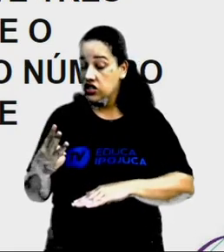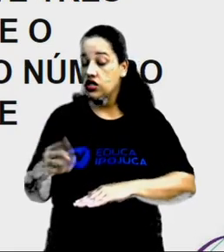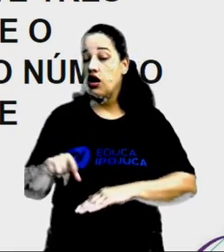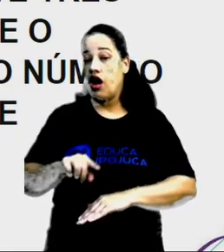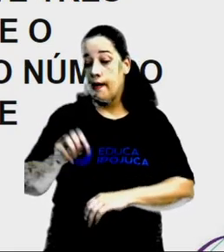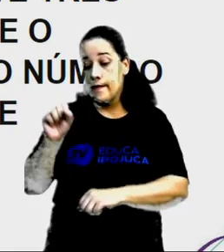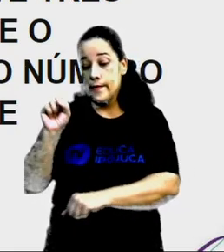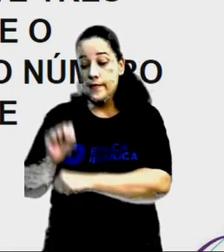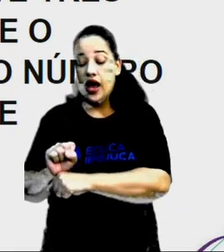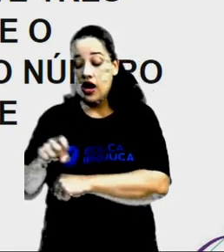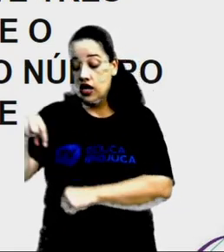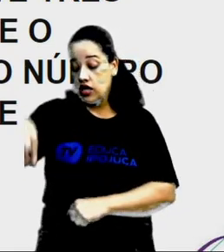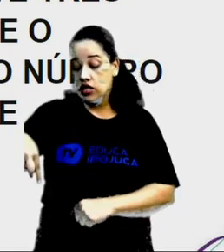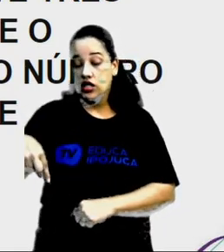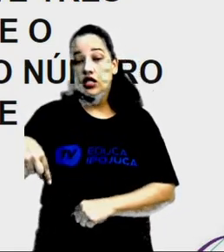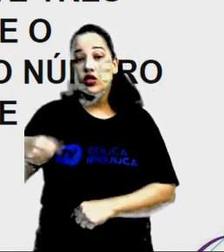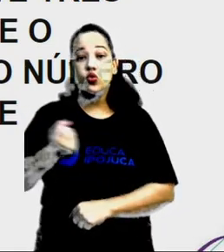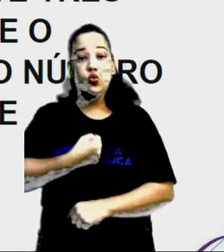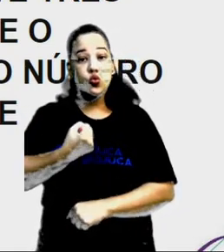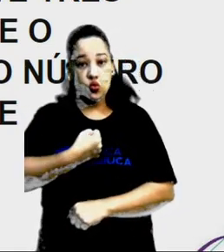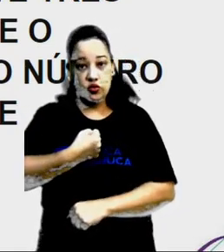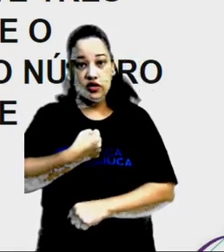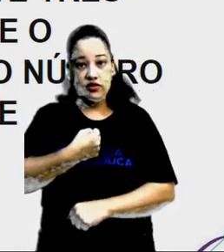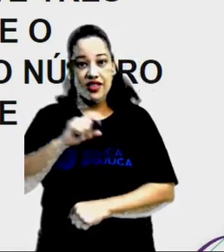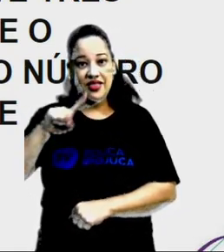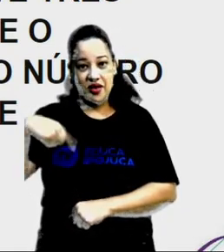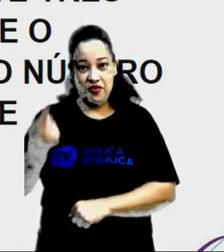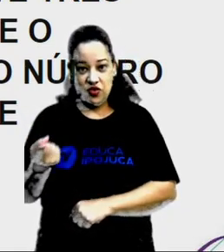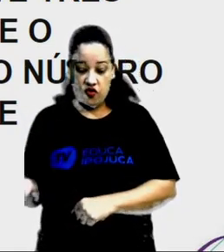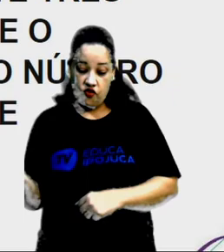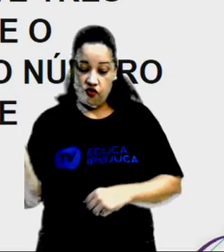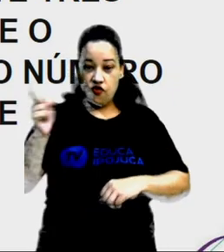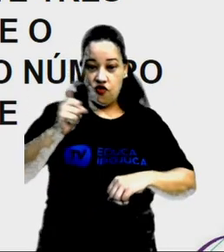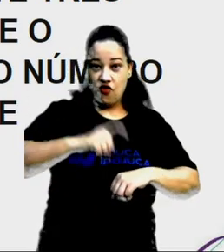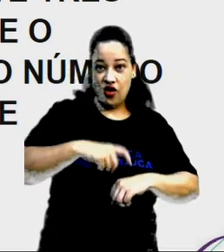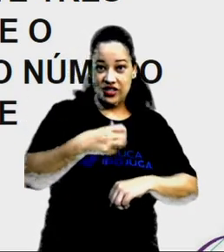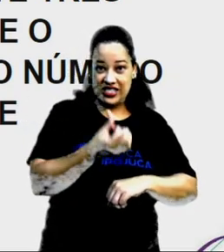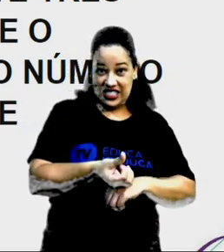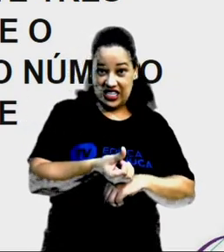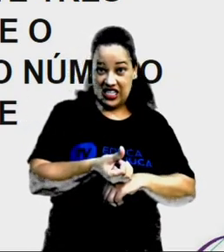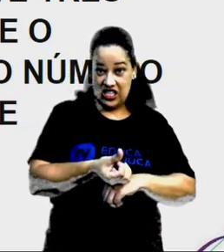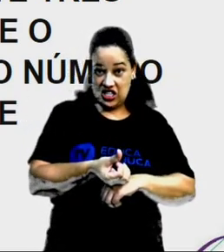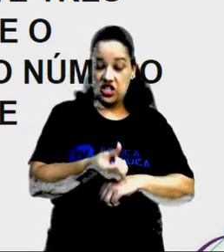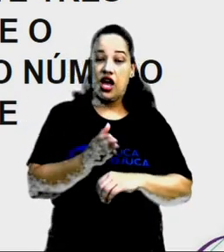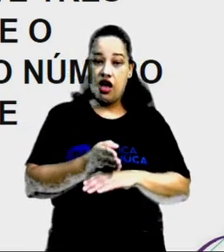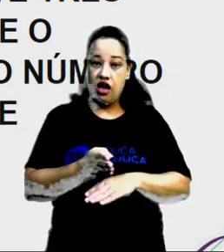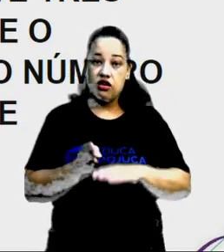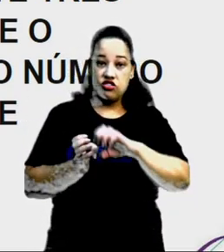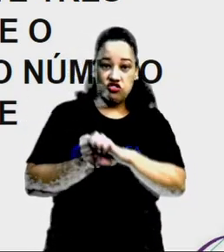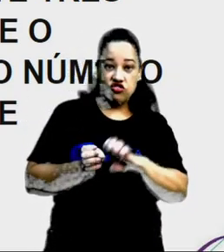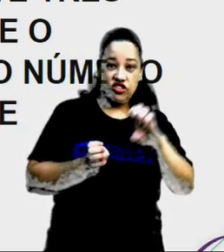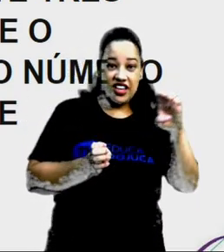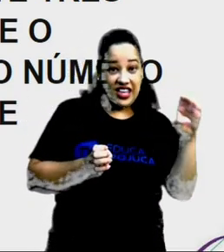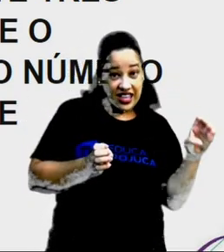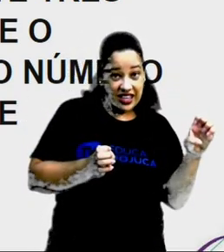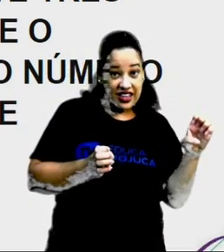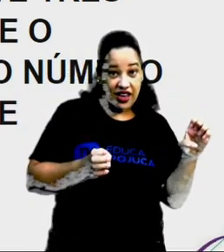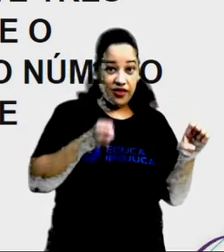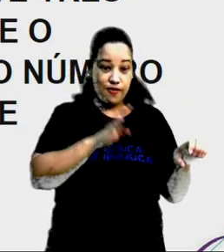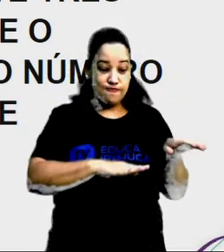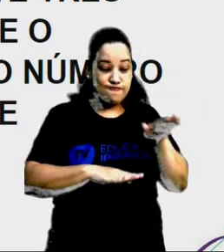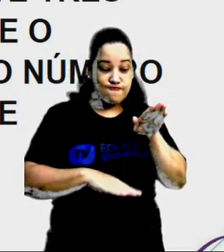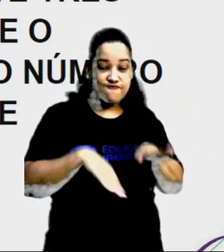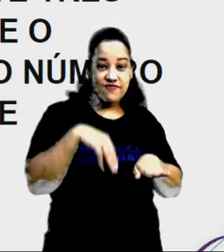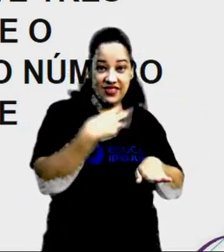sua posição. Volte para o número 6, dê 3 passos para a esquerda e identifique